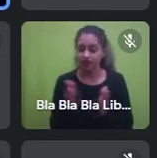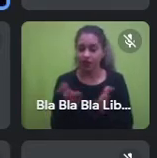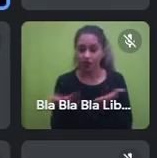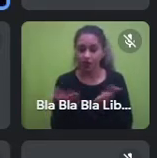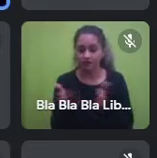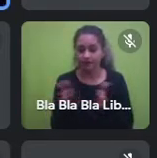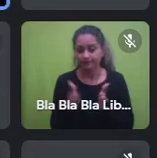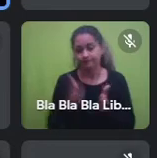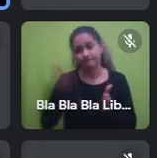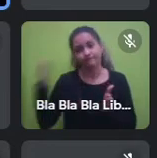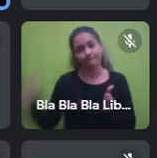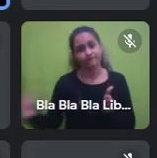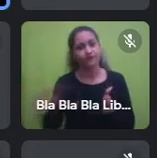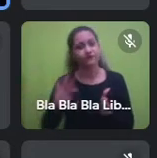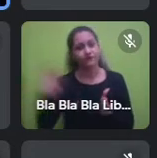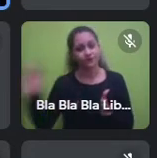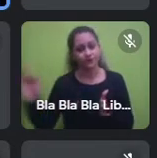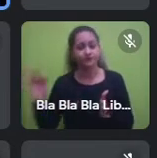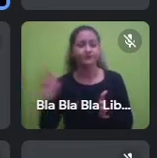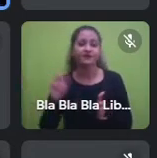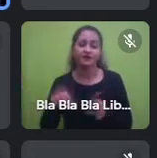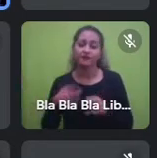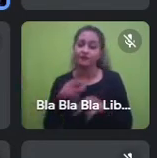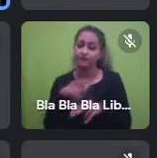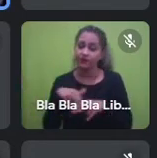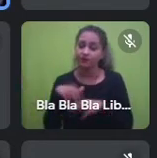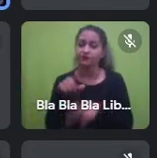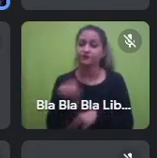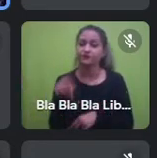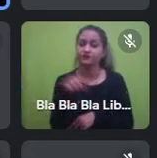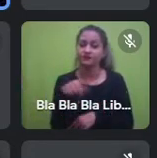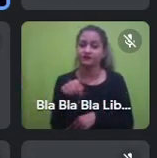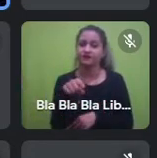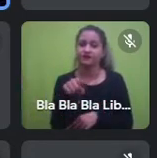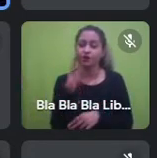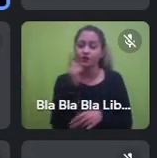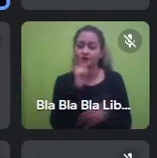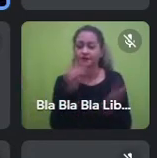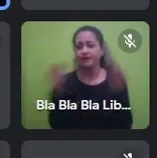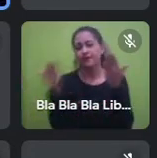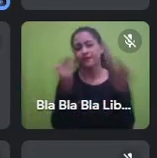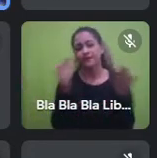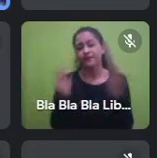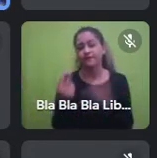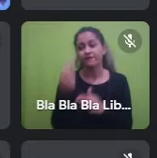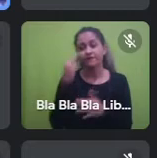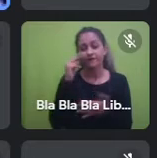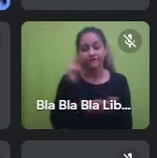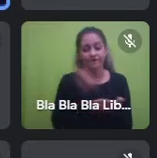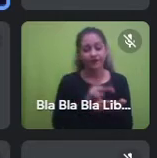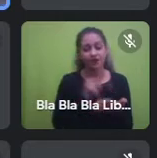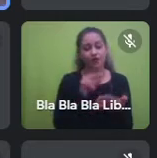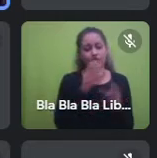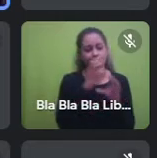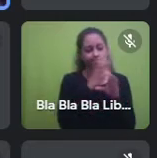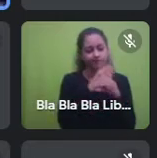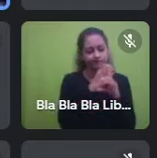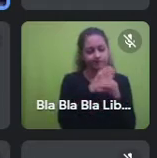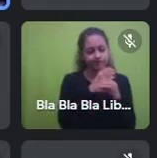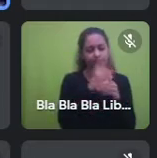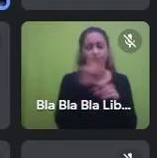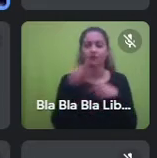tá? Que é justamente para você correlacionar o que você visualizou